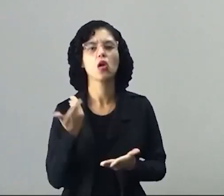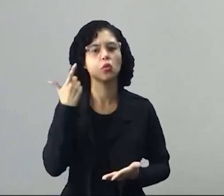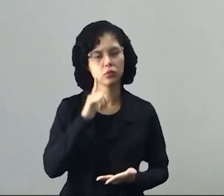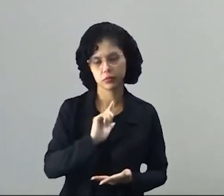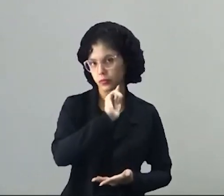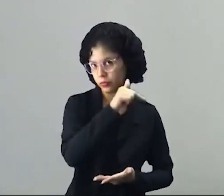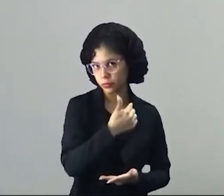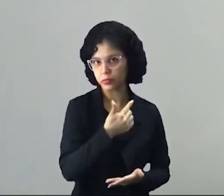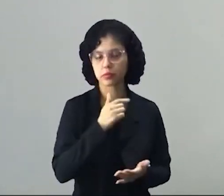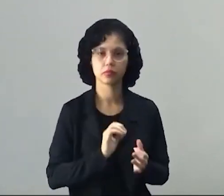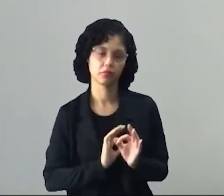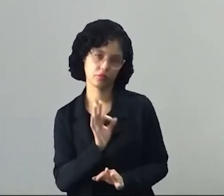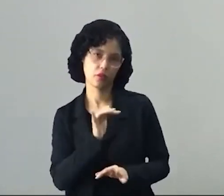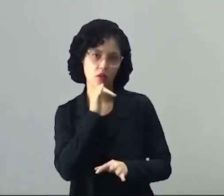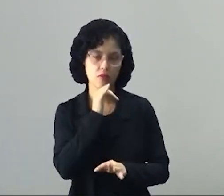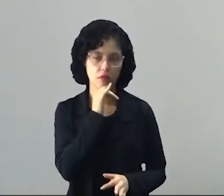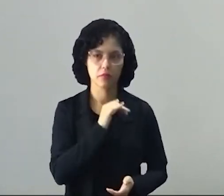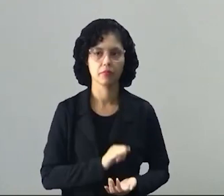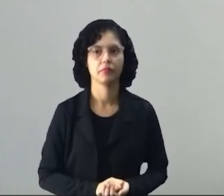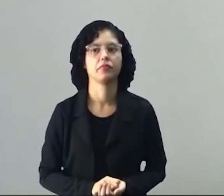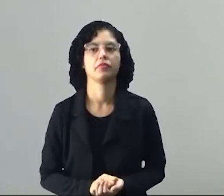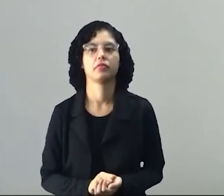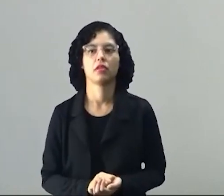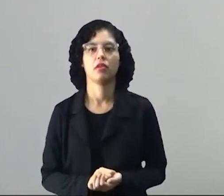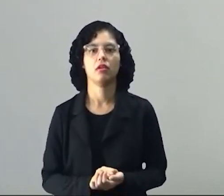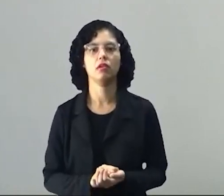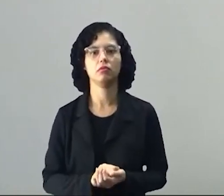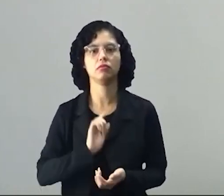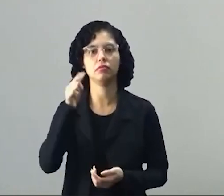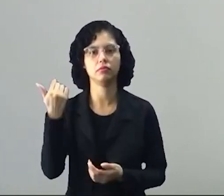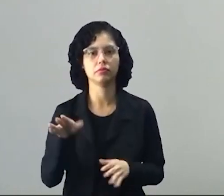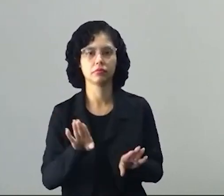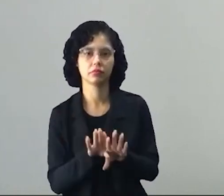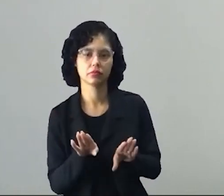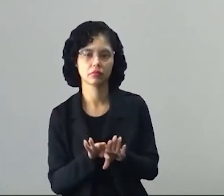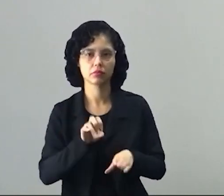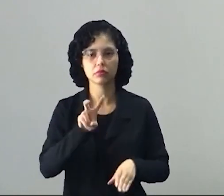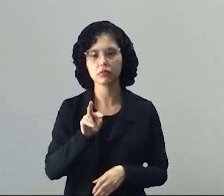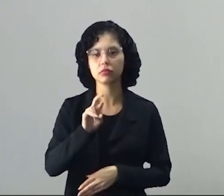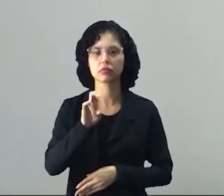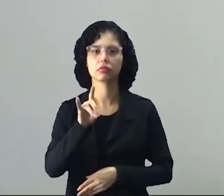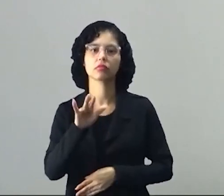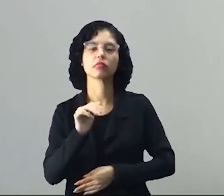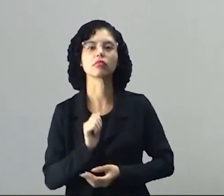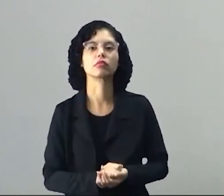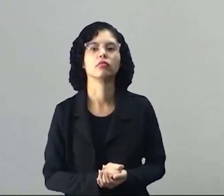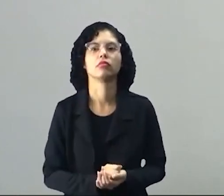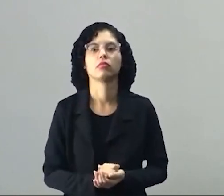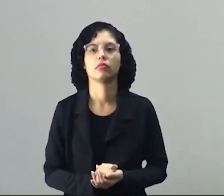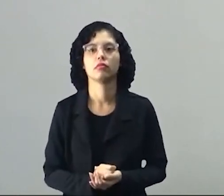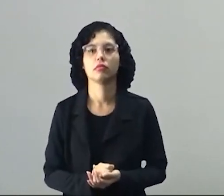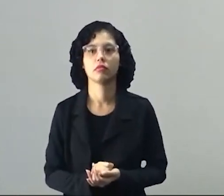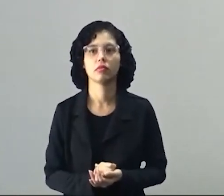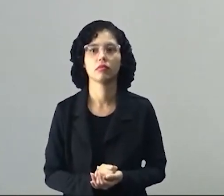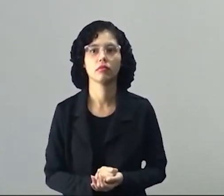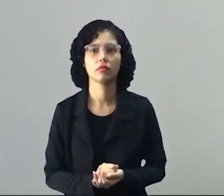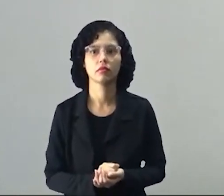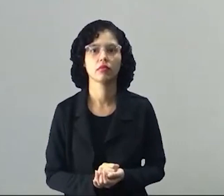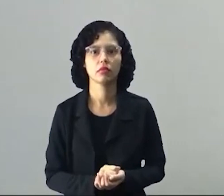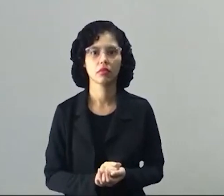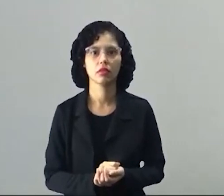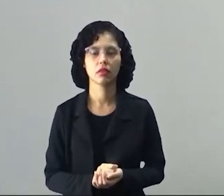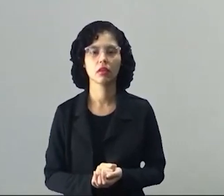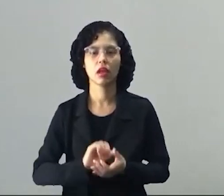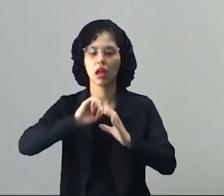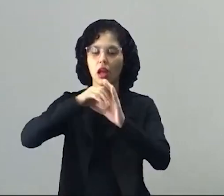membro do outro. É um exemplo, né? Mas assim, tem outras vantagens também na questão da